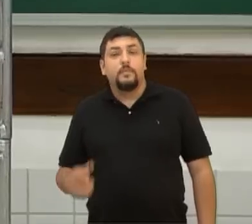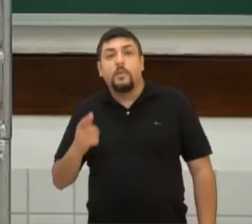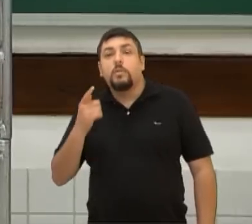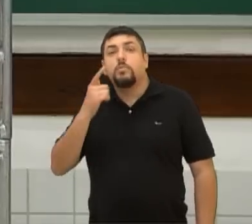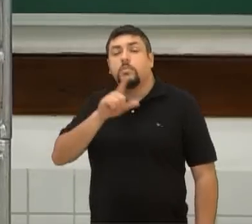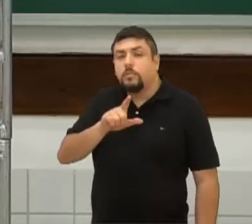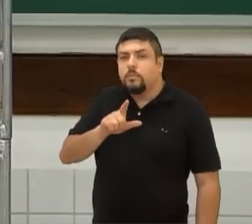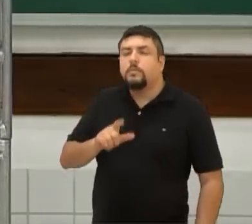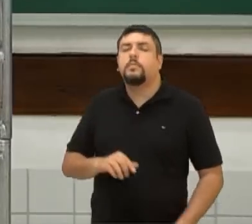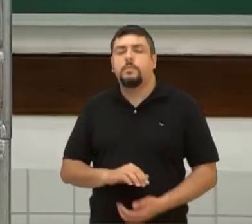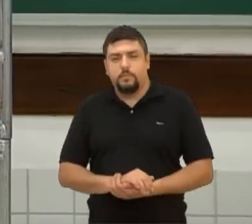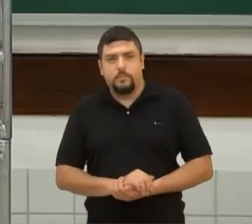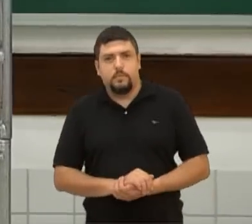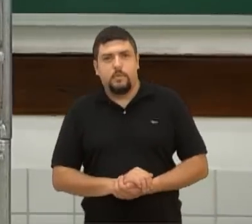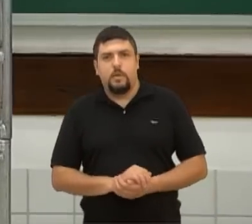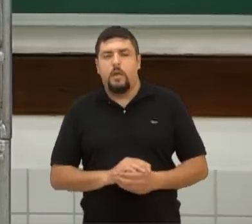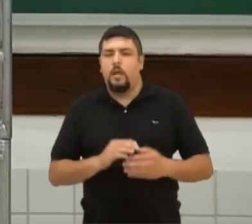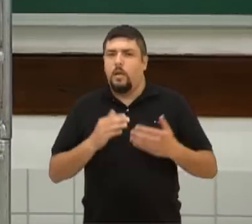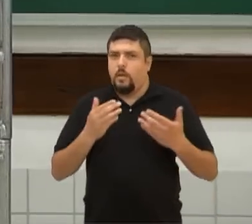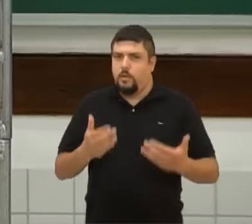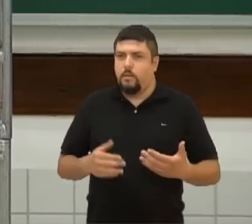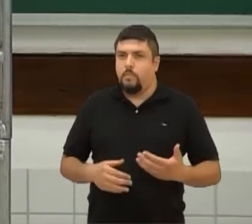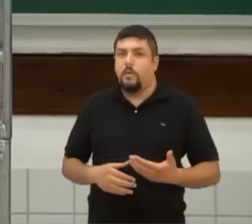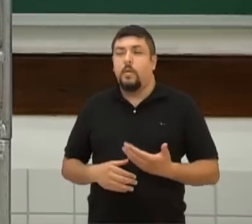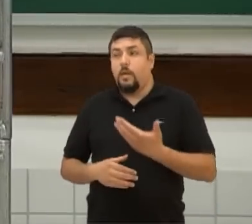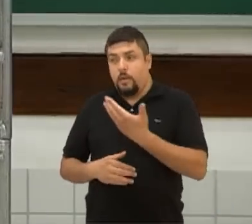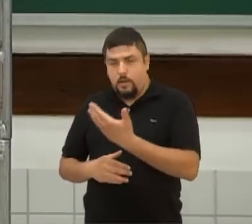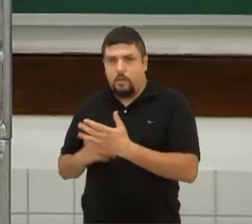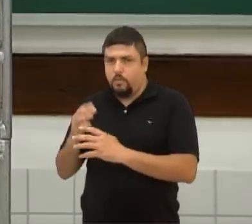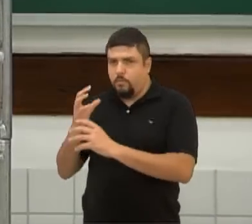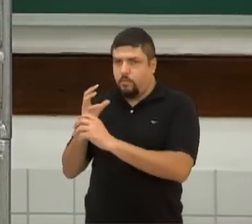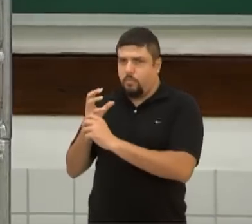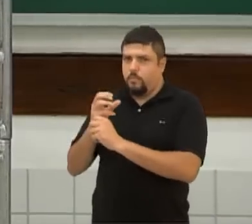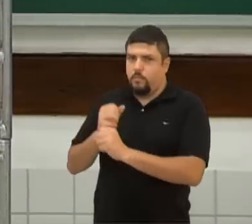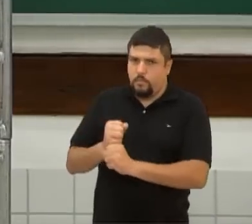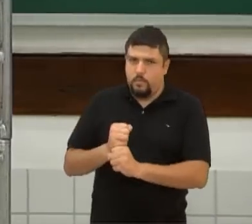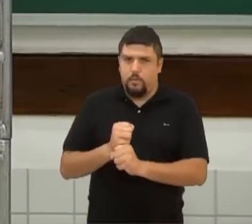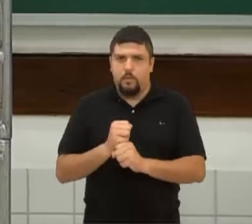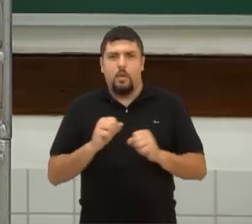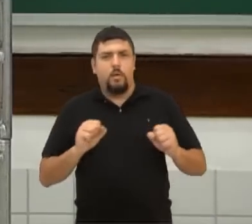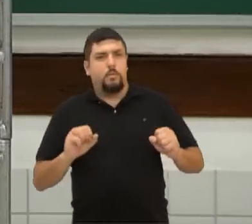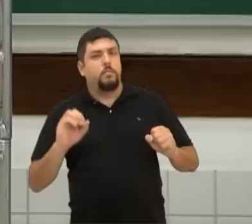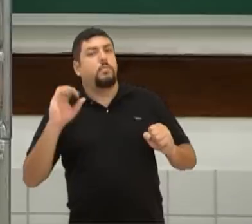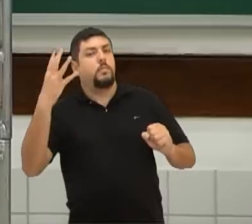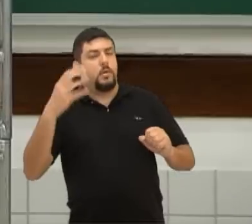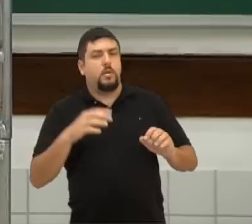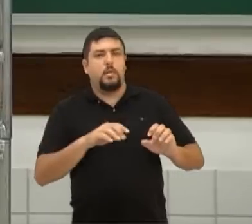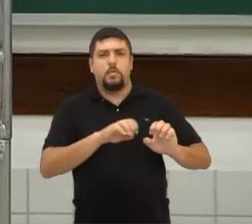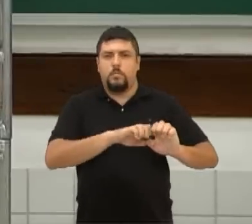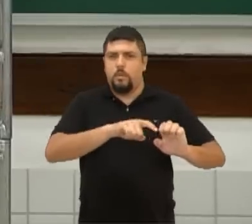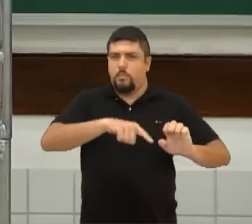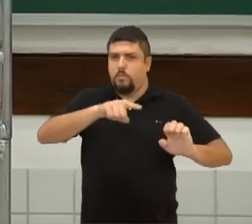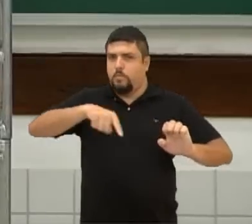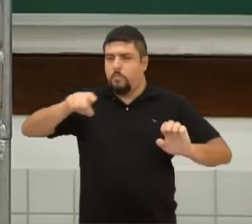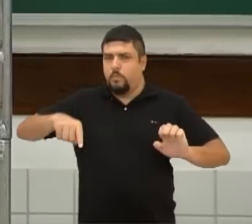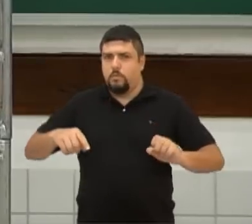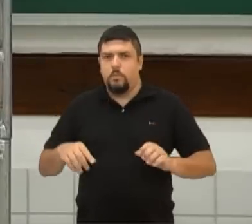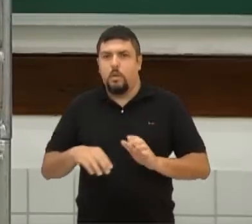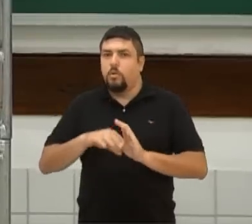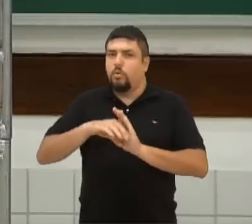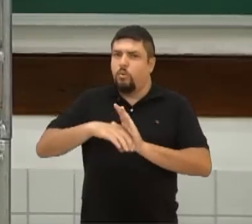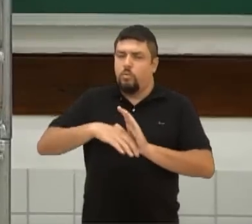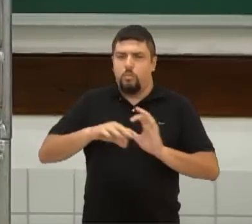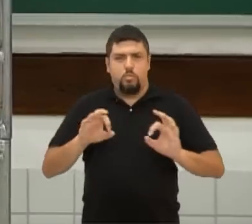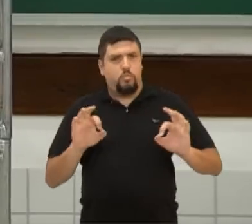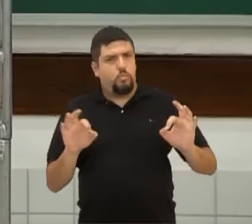Conseguiram, gente? Bom, aqui é uma retomada de probabilidade estatística, certo? A professora não veio com os conceitos, mas eu